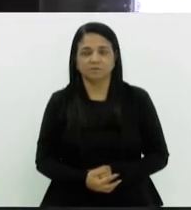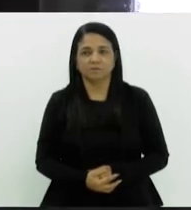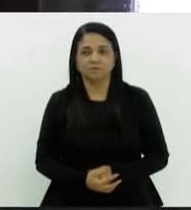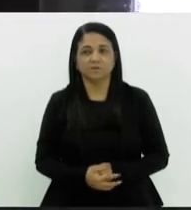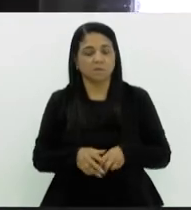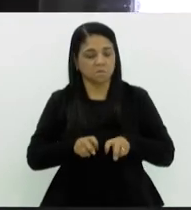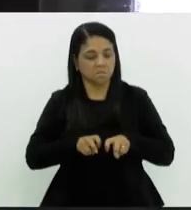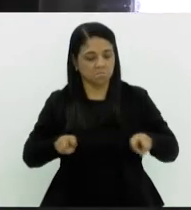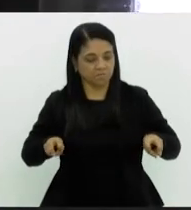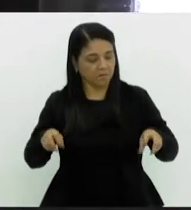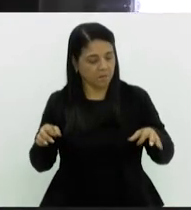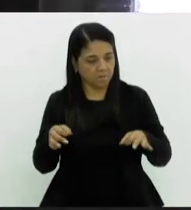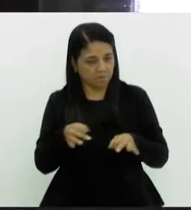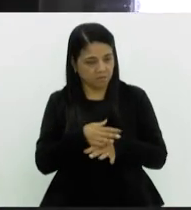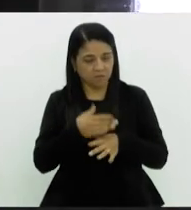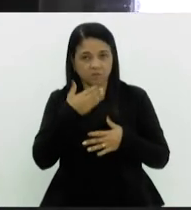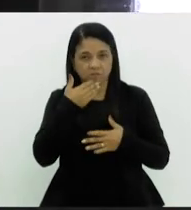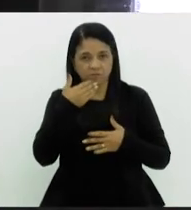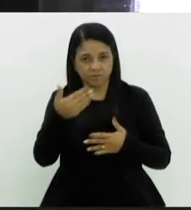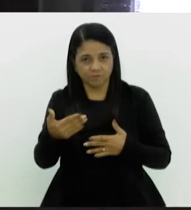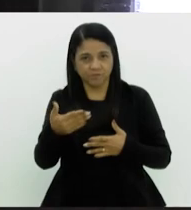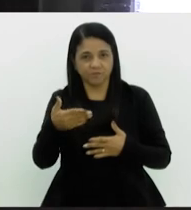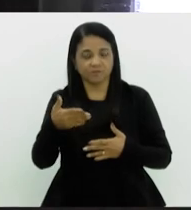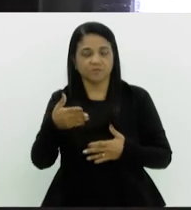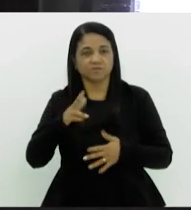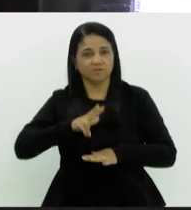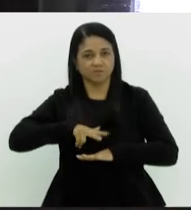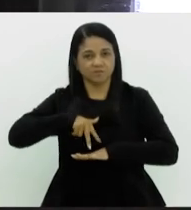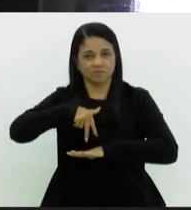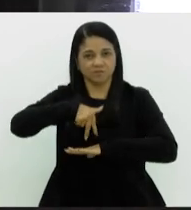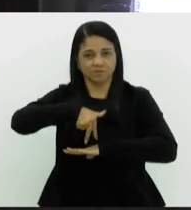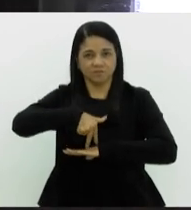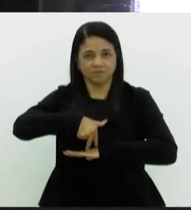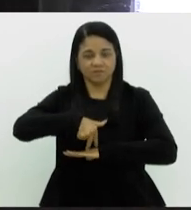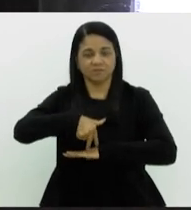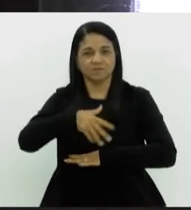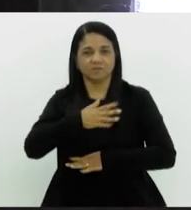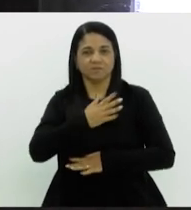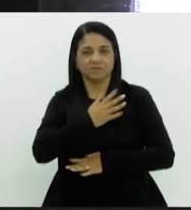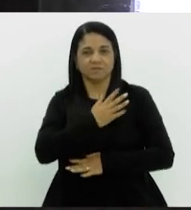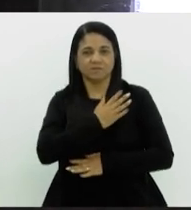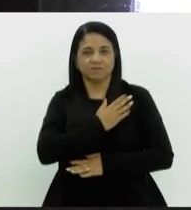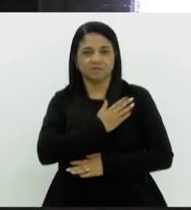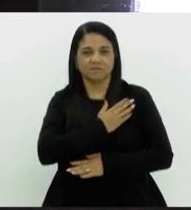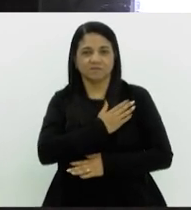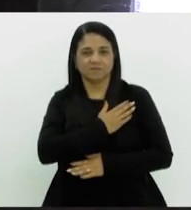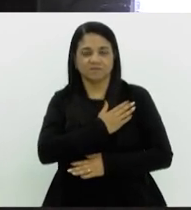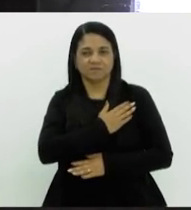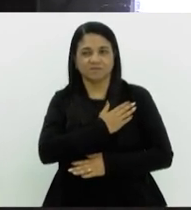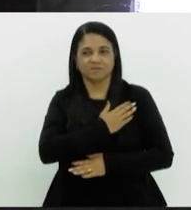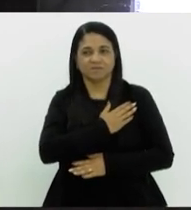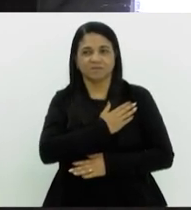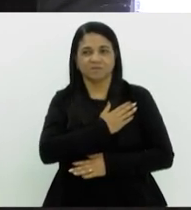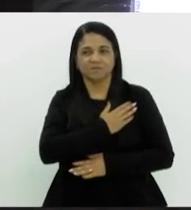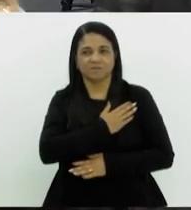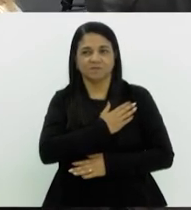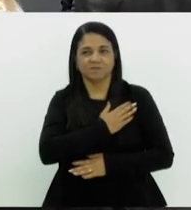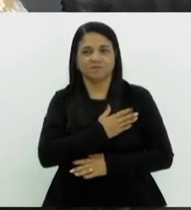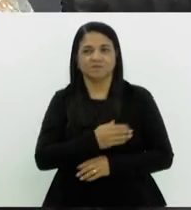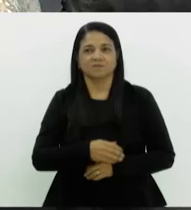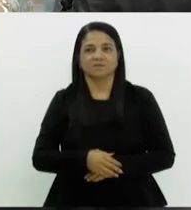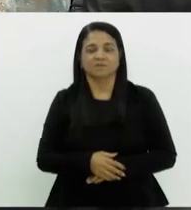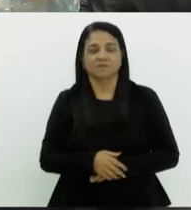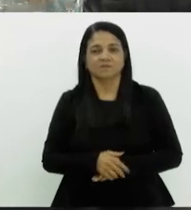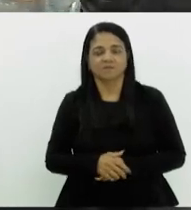Composta a mesa, solicito a todos que coloquem em posição de respeito para ouvirmos o hino nacional brasileiro.